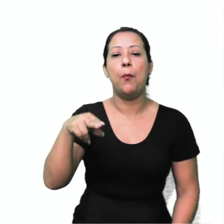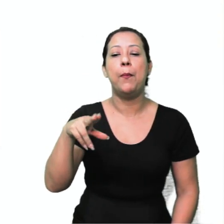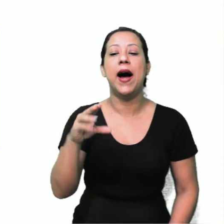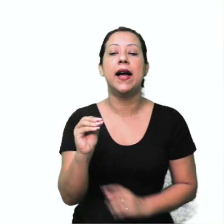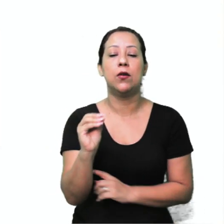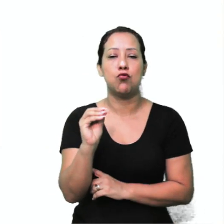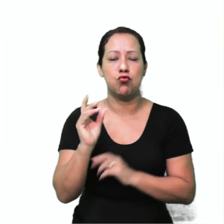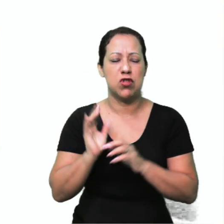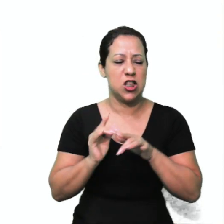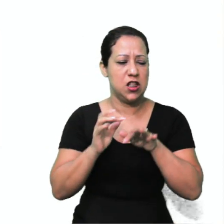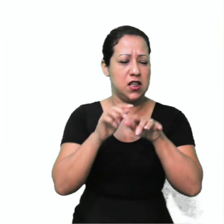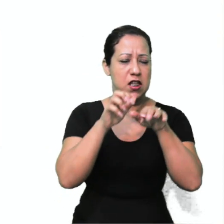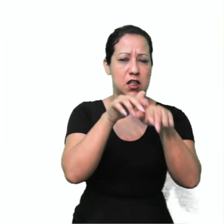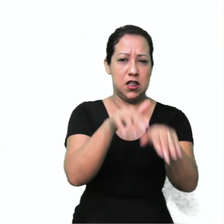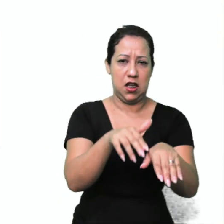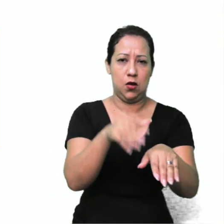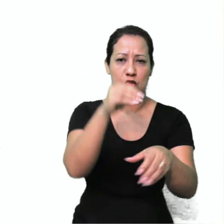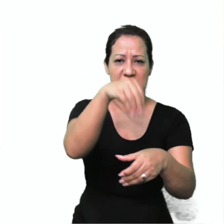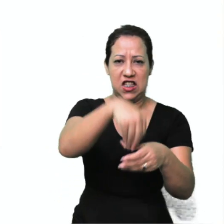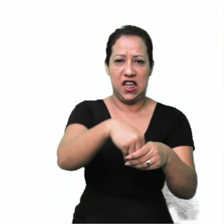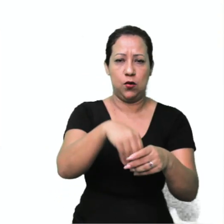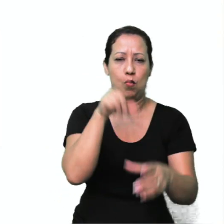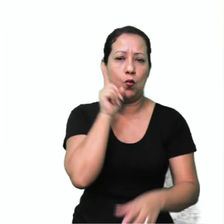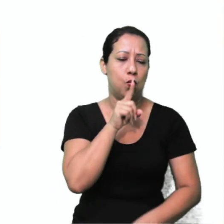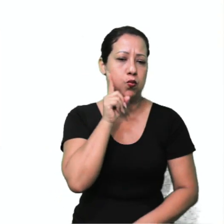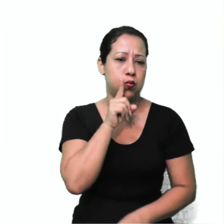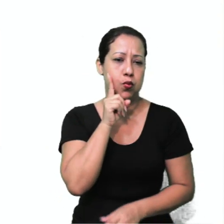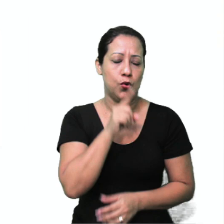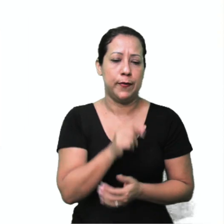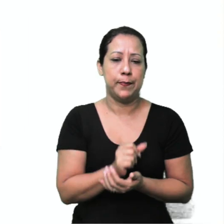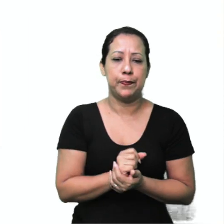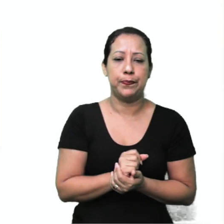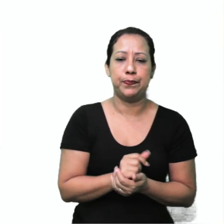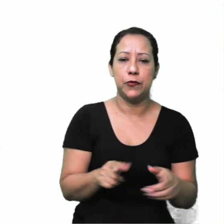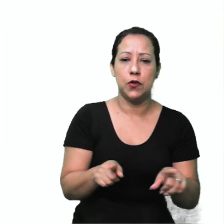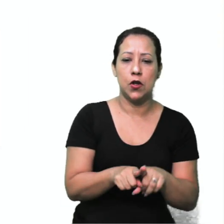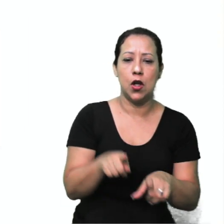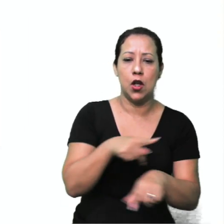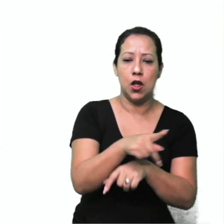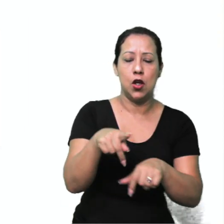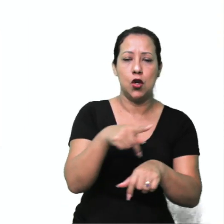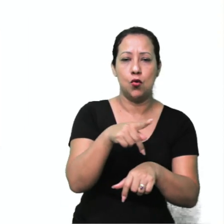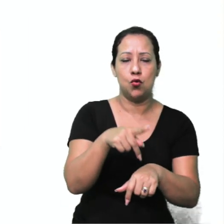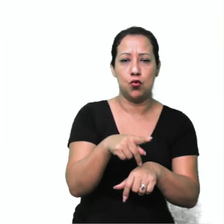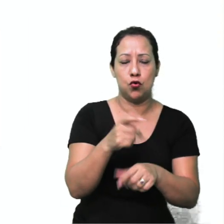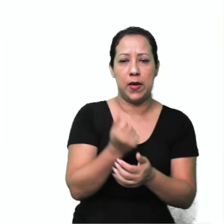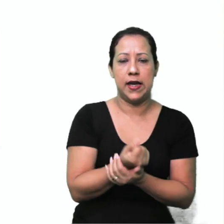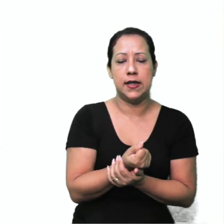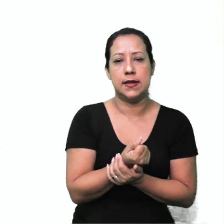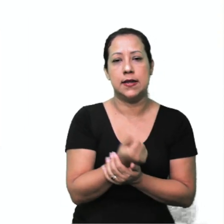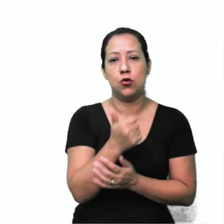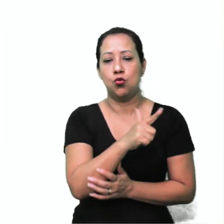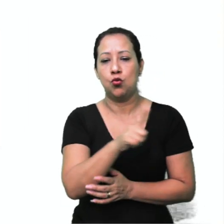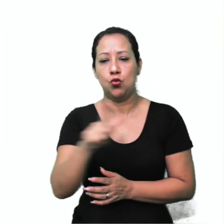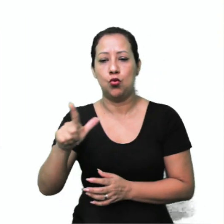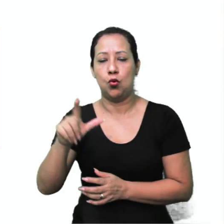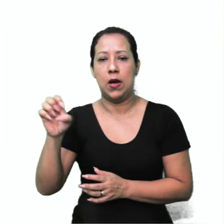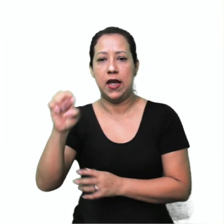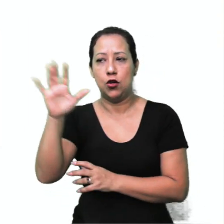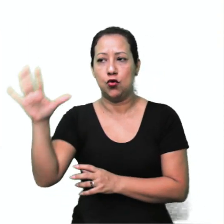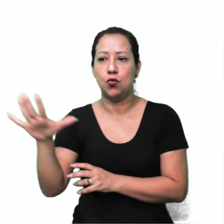República Soviética e Socialista, e os países do leste europeu, no final dos